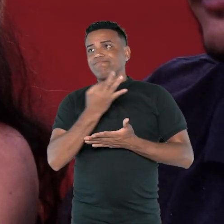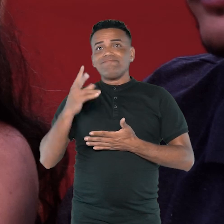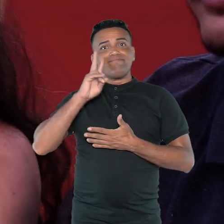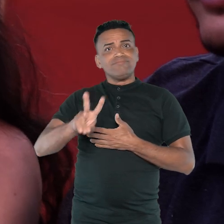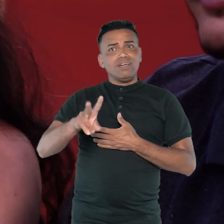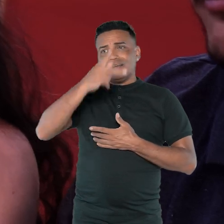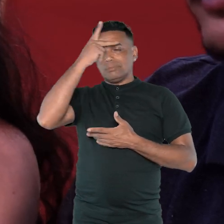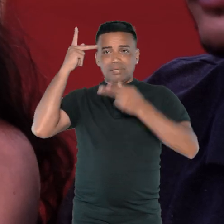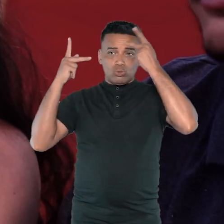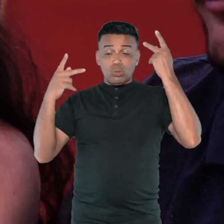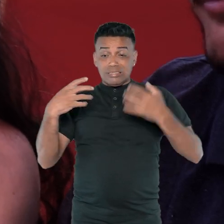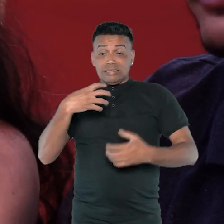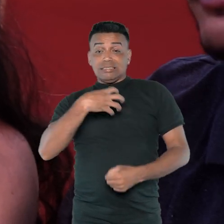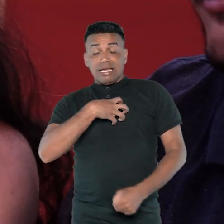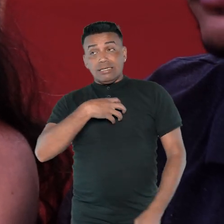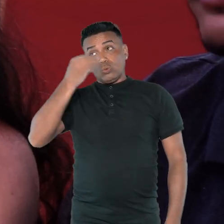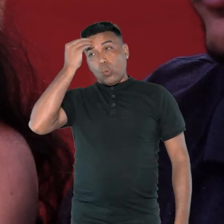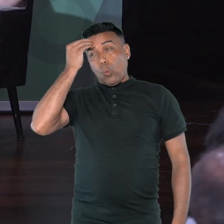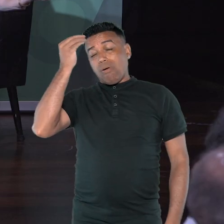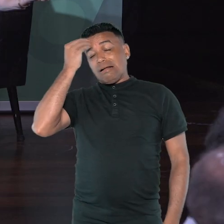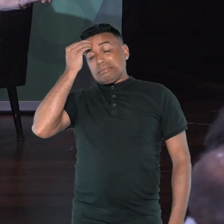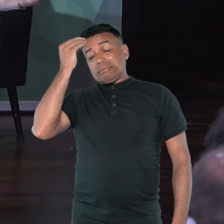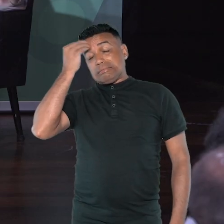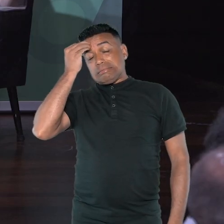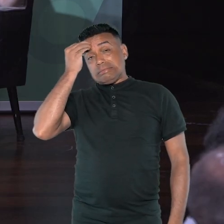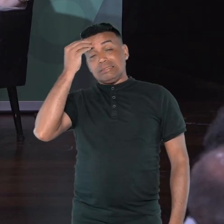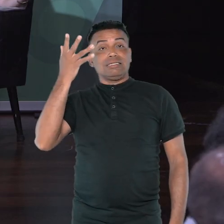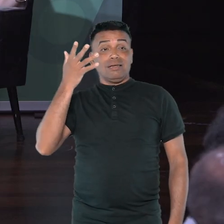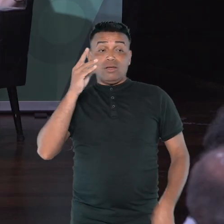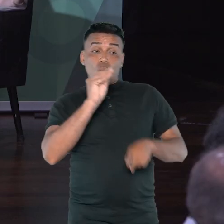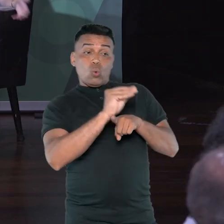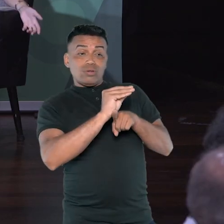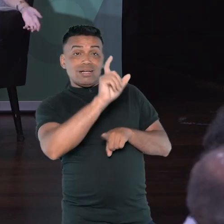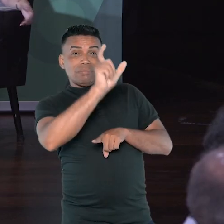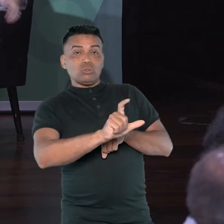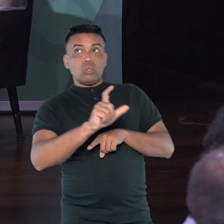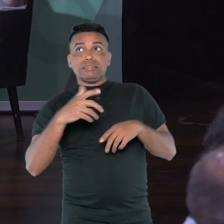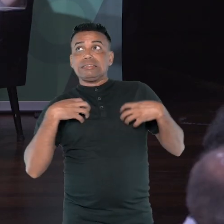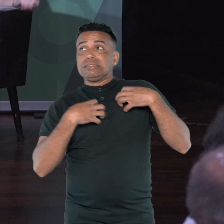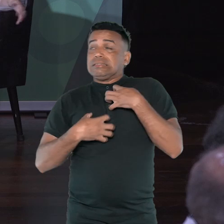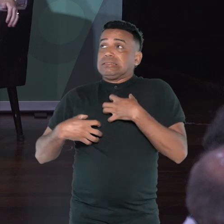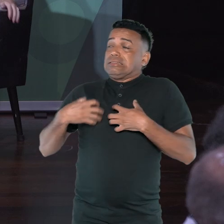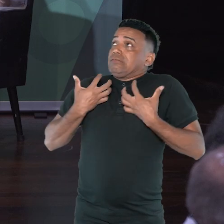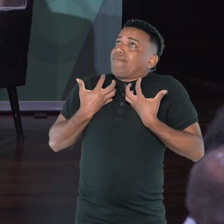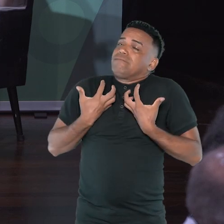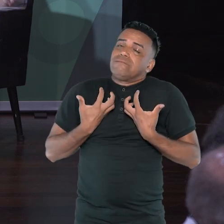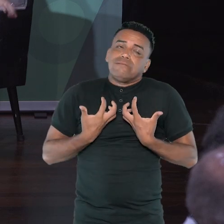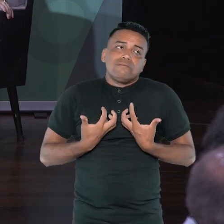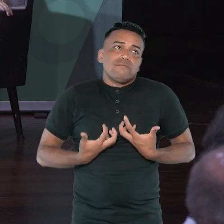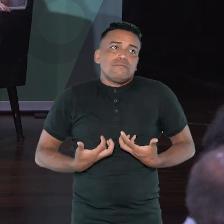vezes, pessoas se sentindo muito culpadas, que ao exercerem a lida do cuidado com outra pessoa, ficarem frustradas, ficarem cansadas,